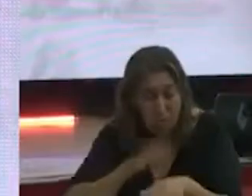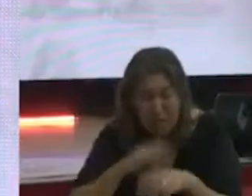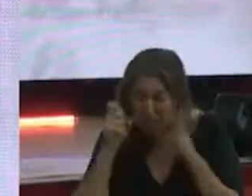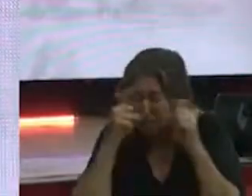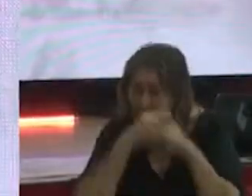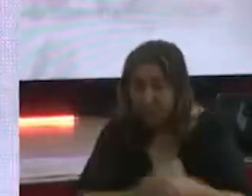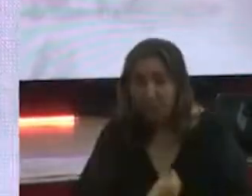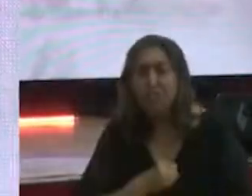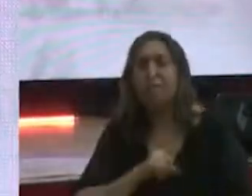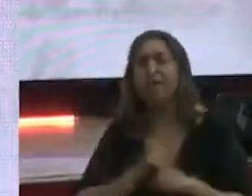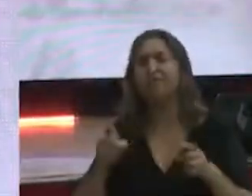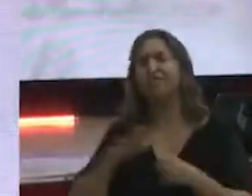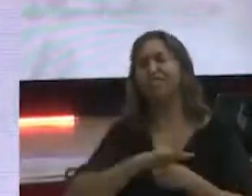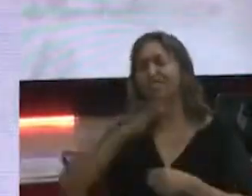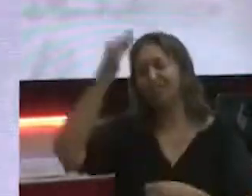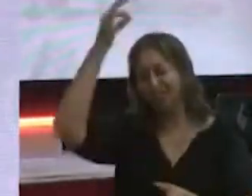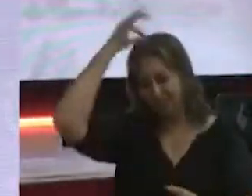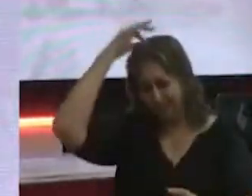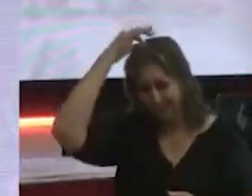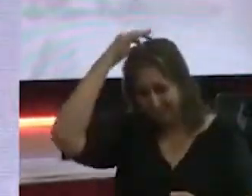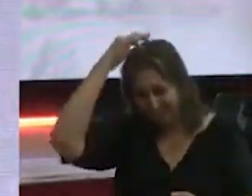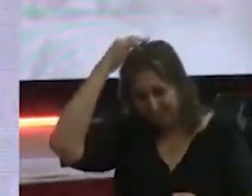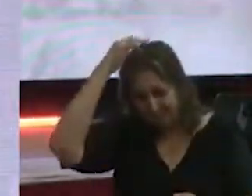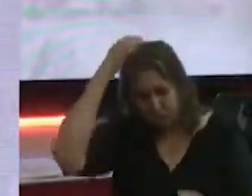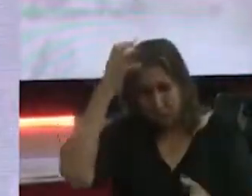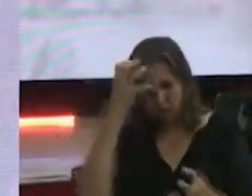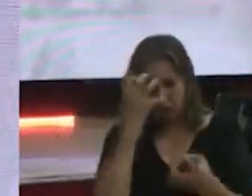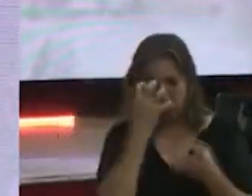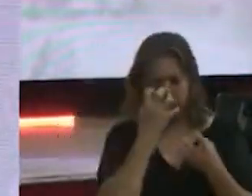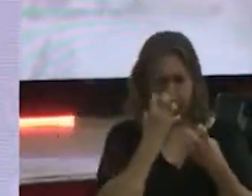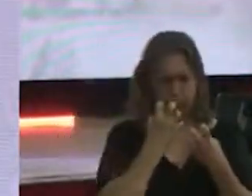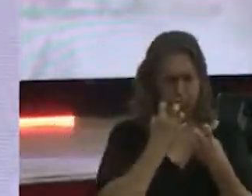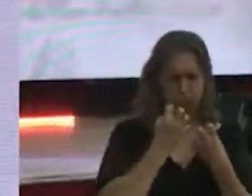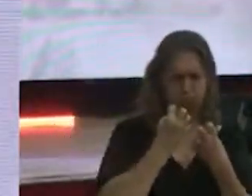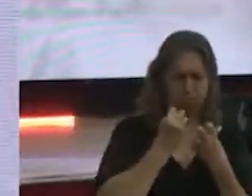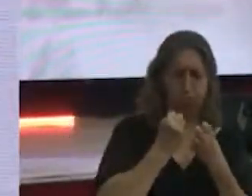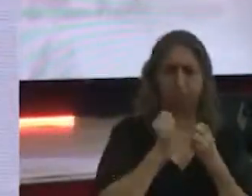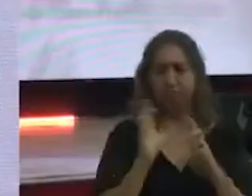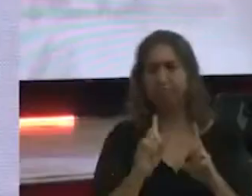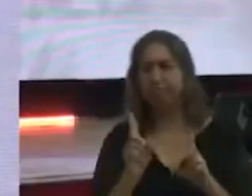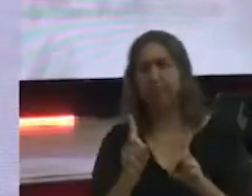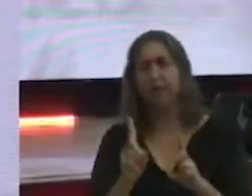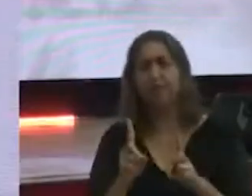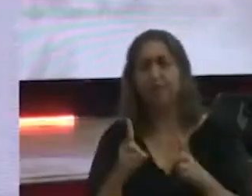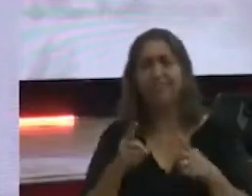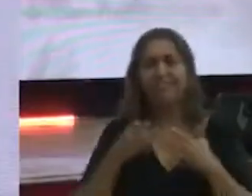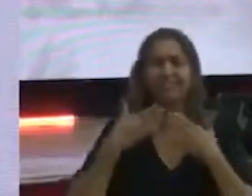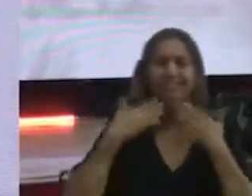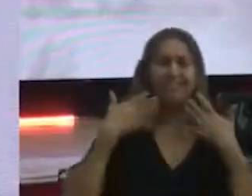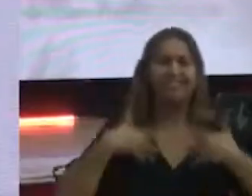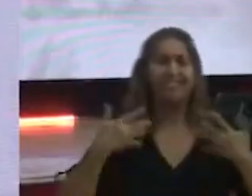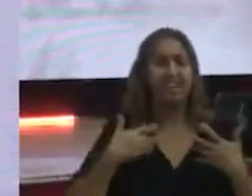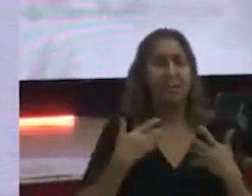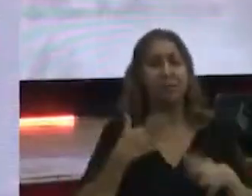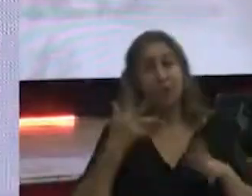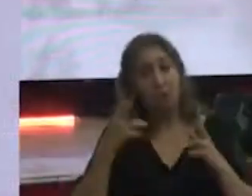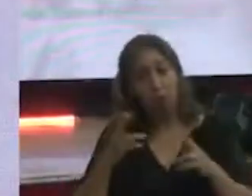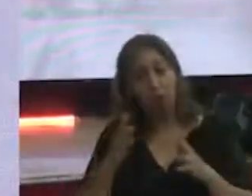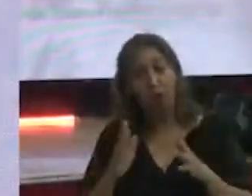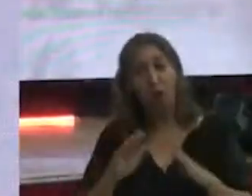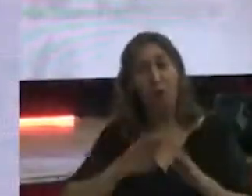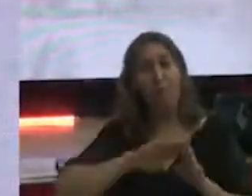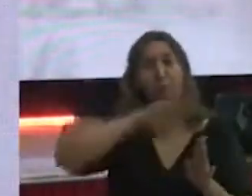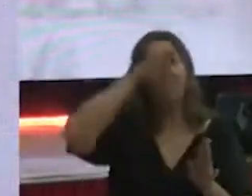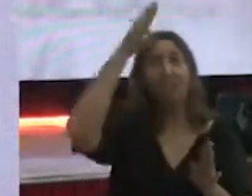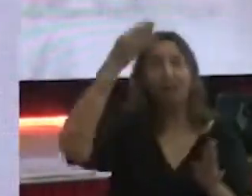Santo Você já viu algumas pessoas que parecem montanha russa um dia elas estão lá em cima outro dia elas estão